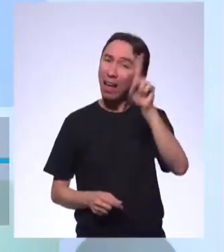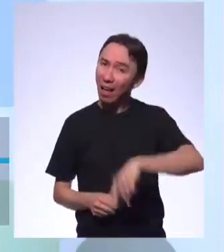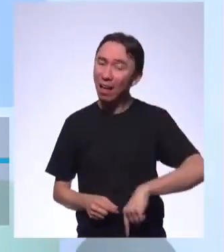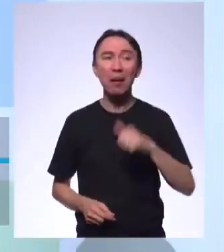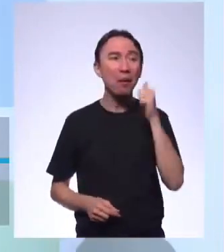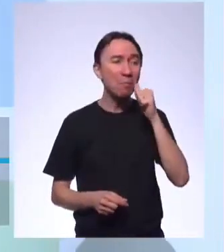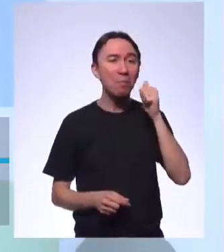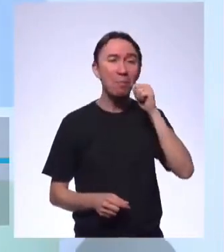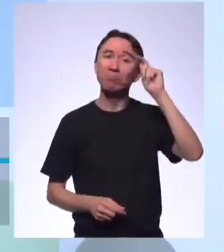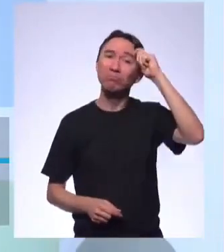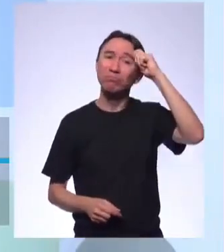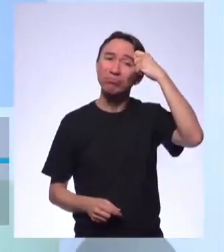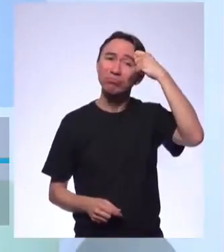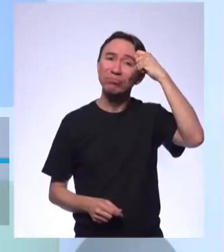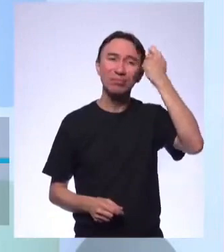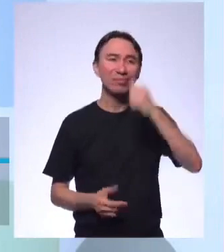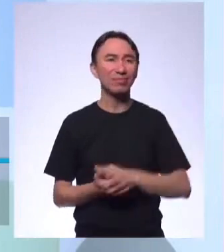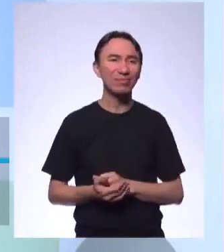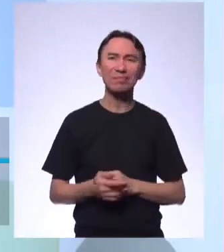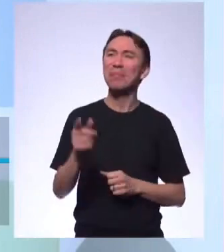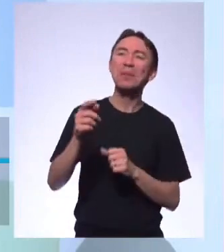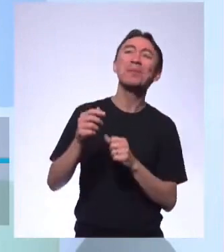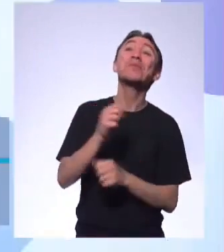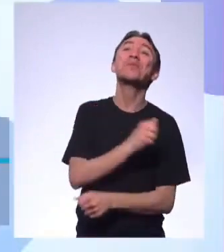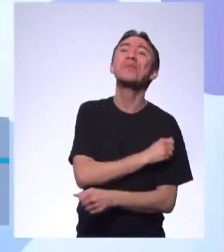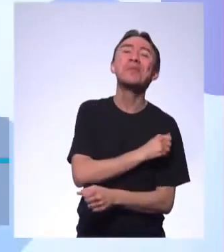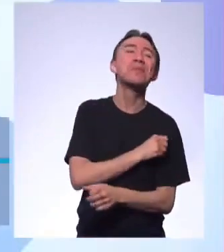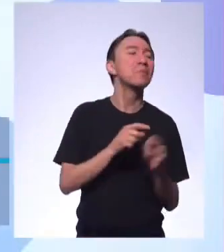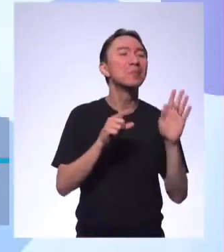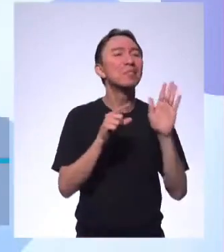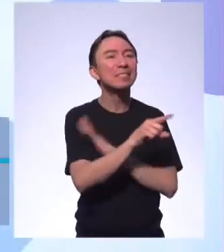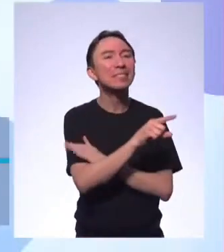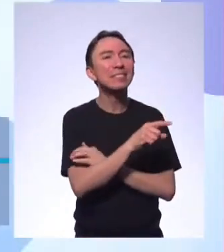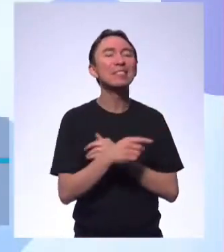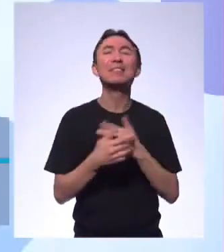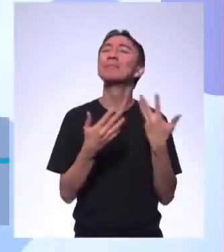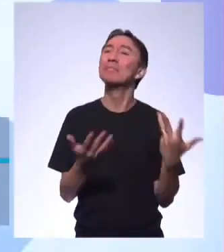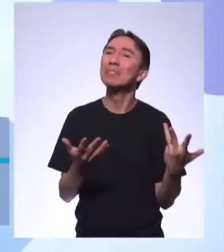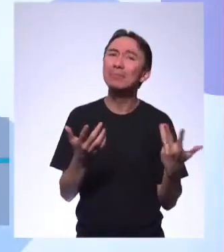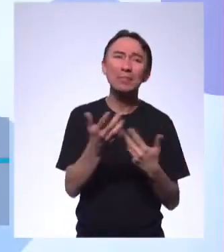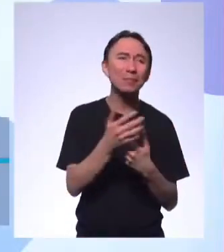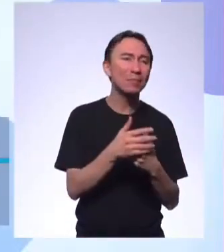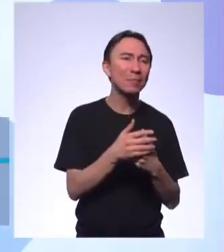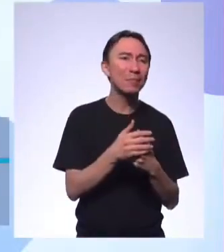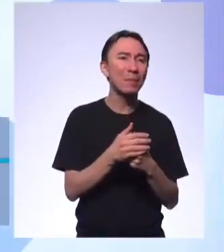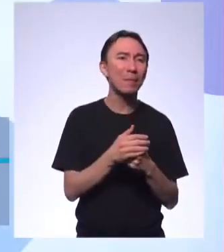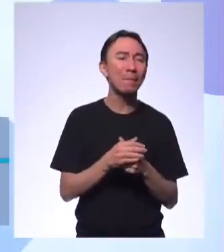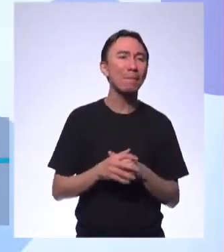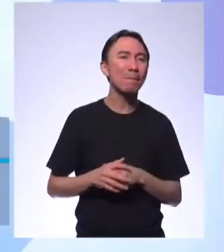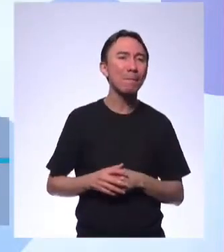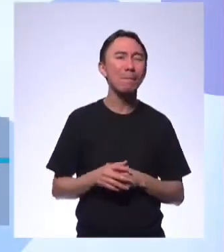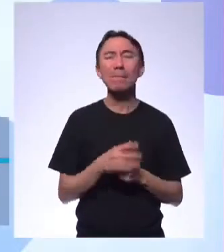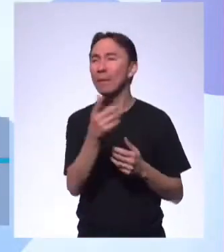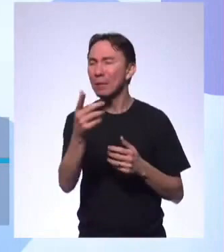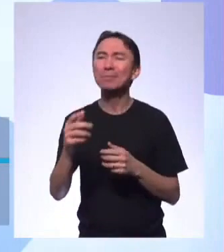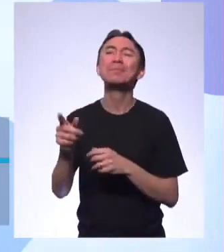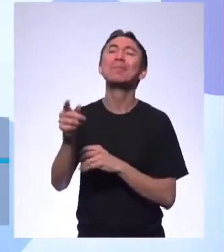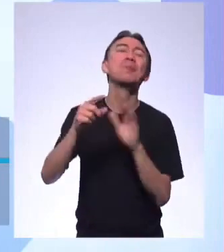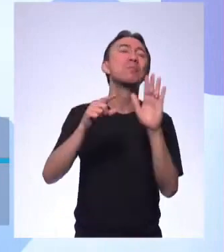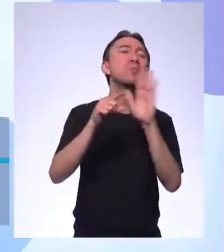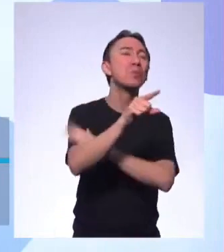Né? Teve um aluno, não sei quem foi que perguntou, foi um aluno ou foi professor? O aluno perguntou qual a relação do... Qual a relação... fala, Mauro. O aluno perguntou qual a relação,